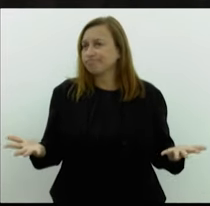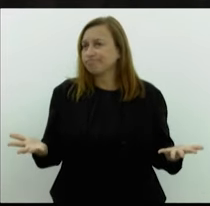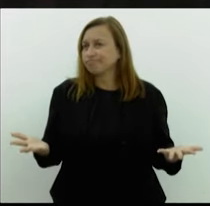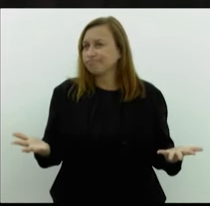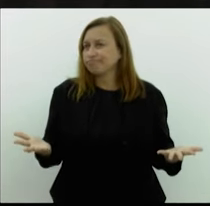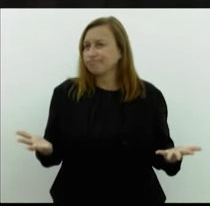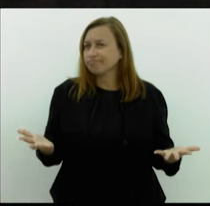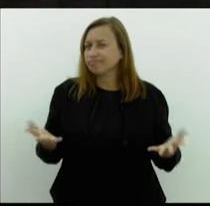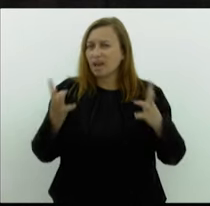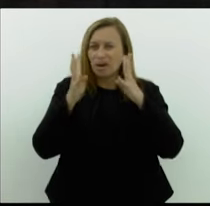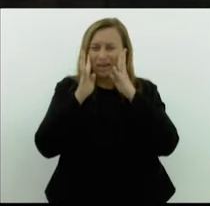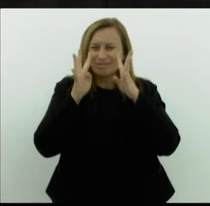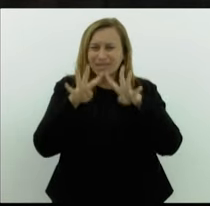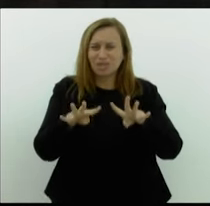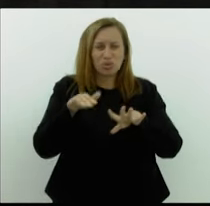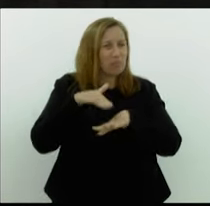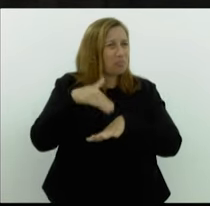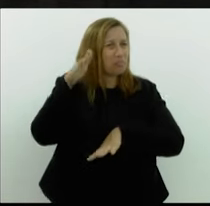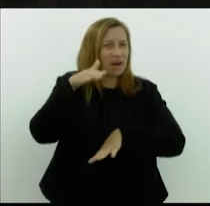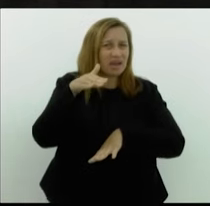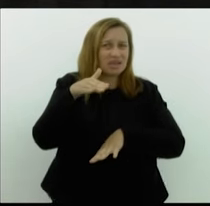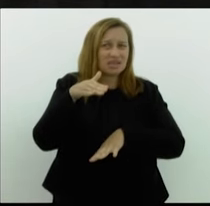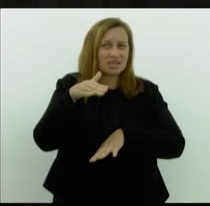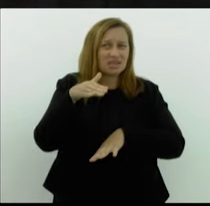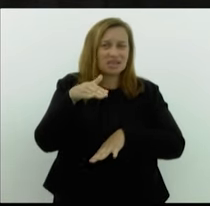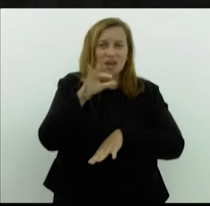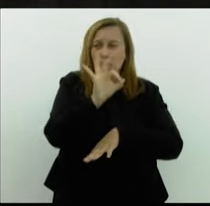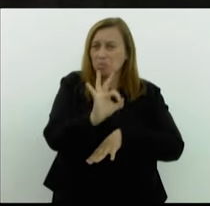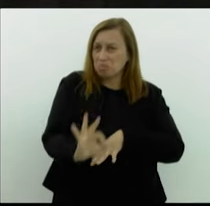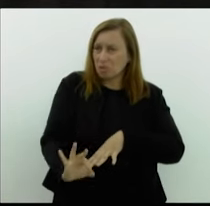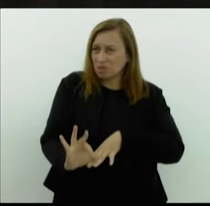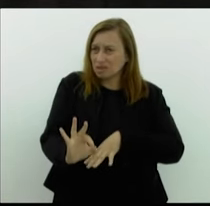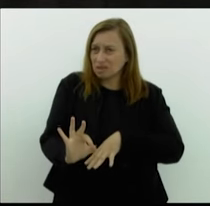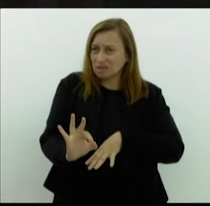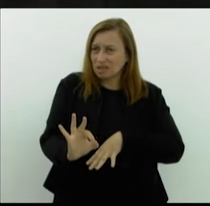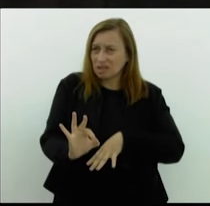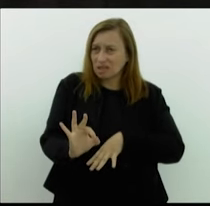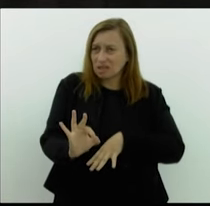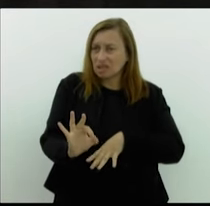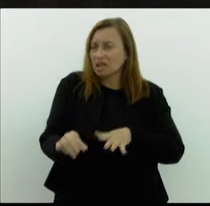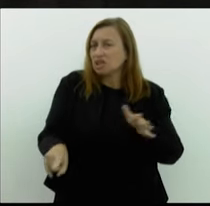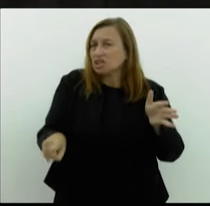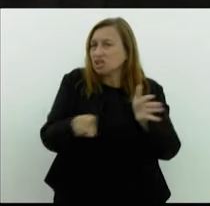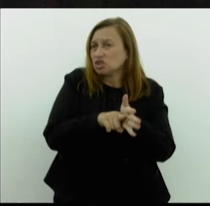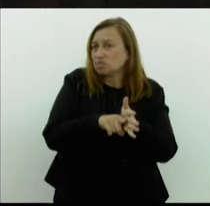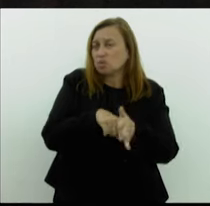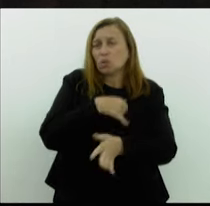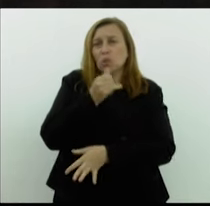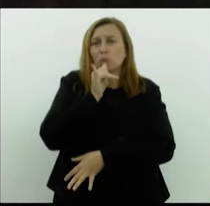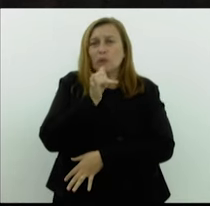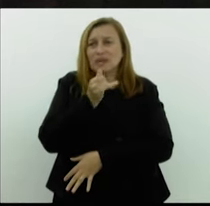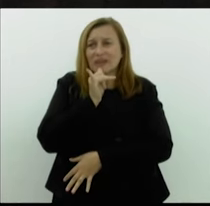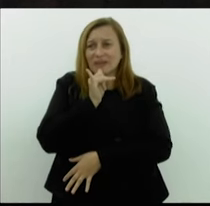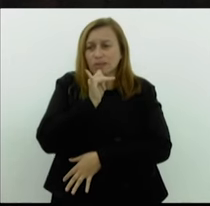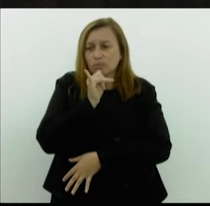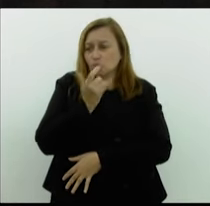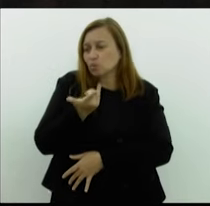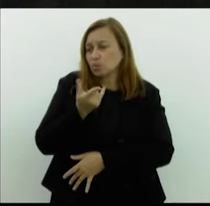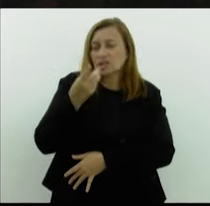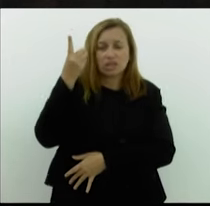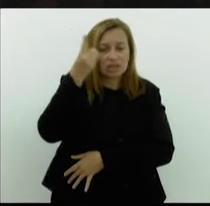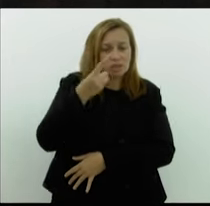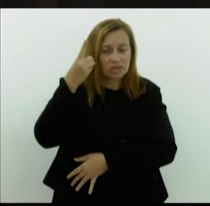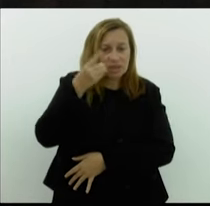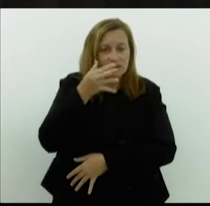mais atento a esse percentual e reduzi-lo, por exemplo, deputado